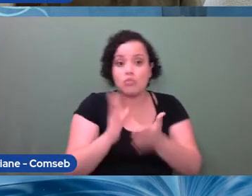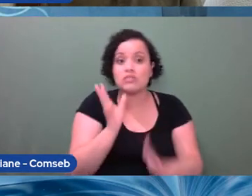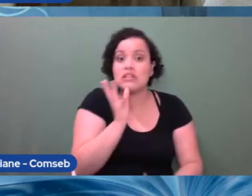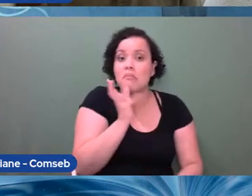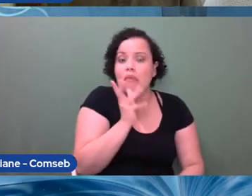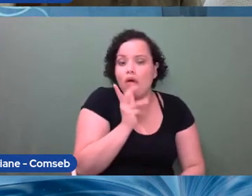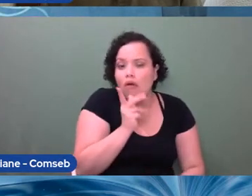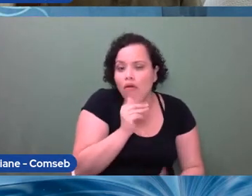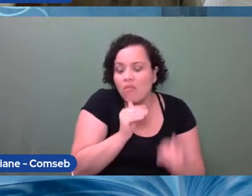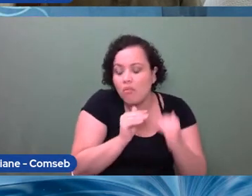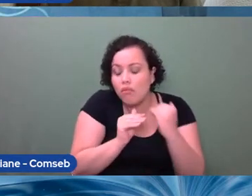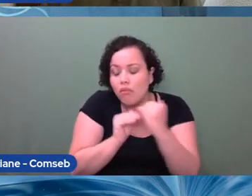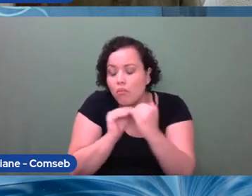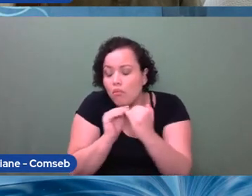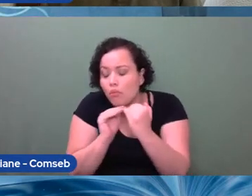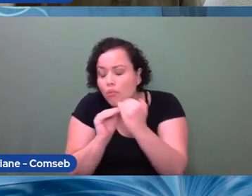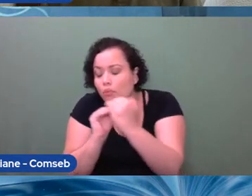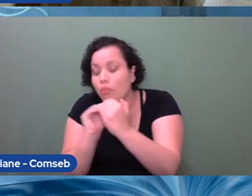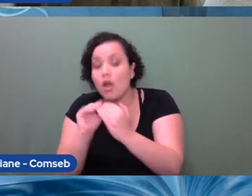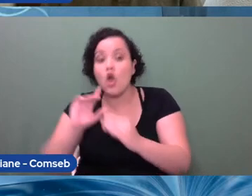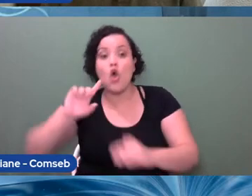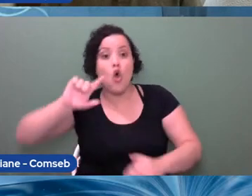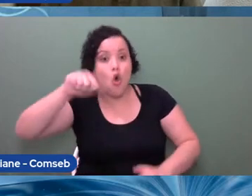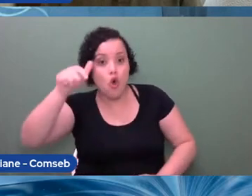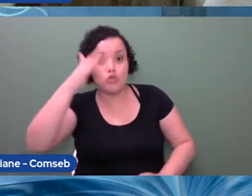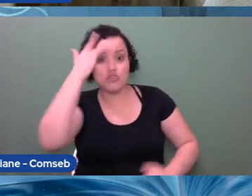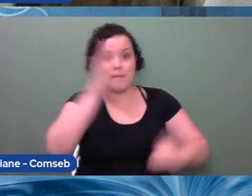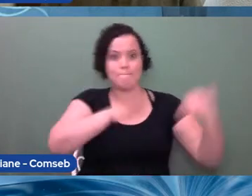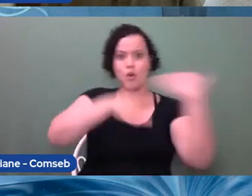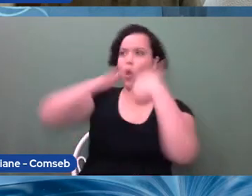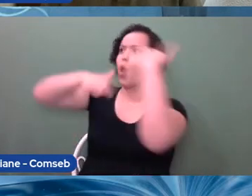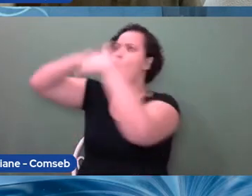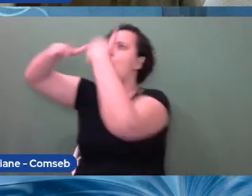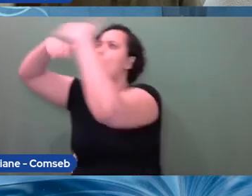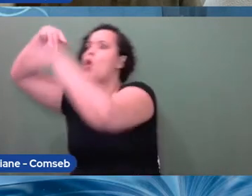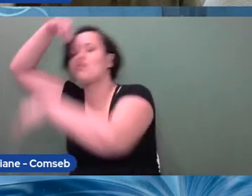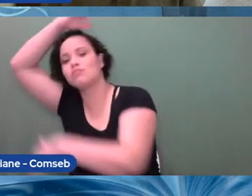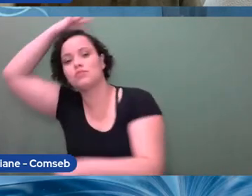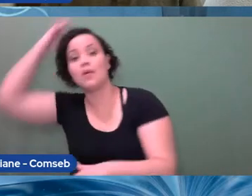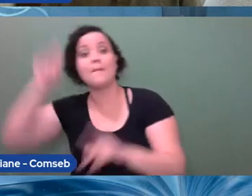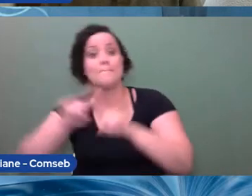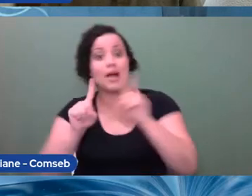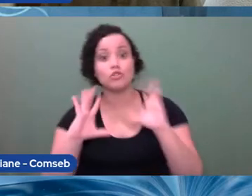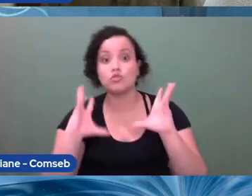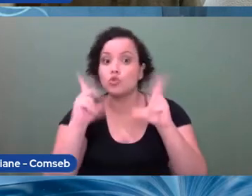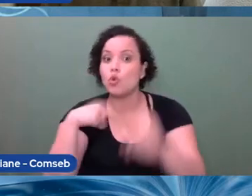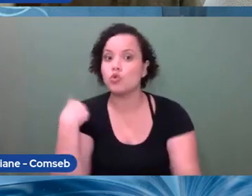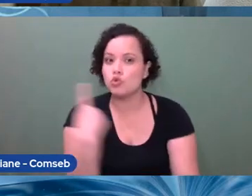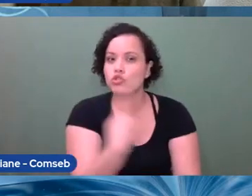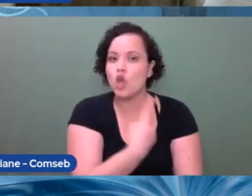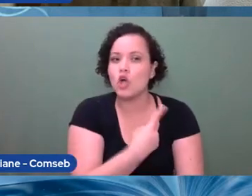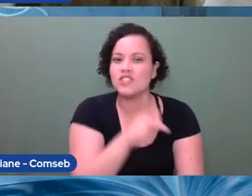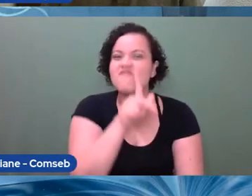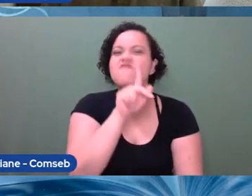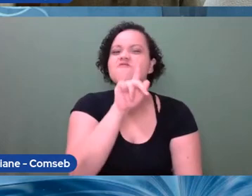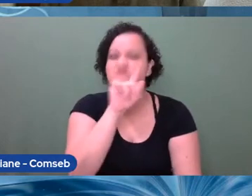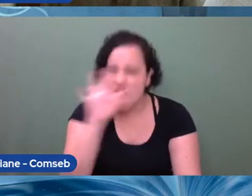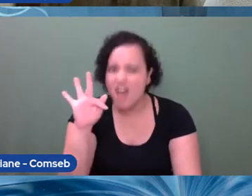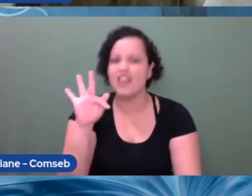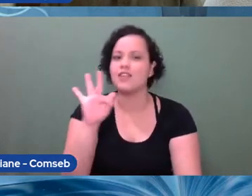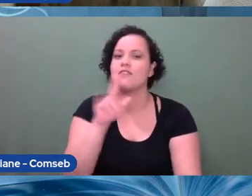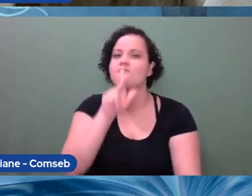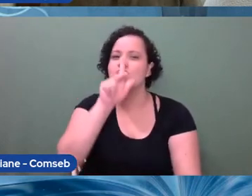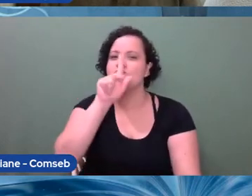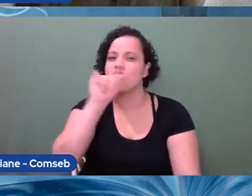mas a fatalidade é que todos nós vamos atingir o final, o ponto culminando dessa estrada. Então, para nós,